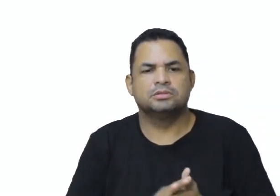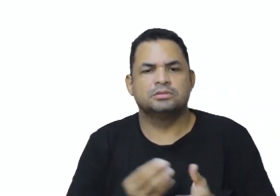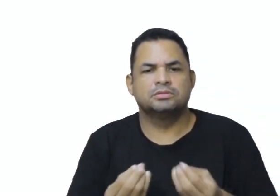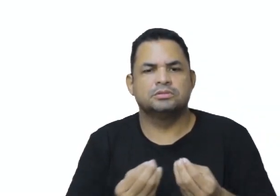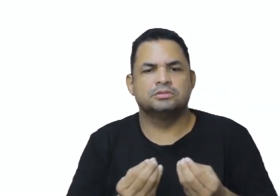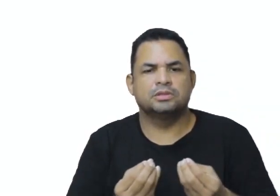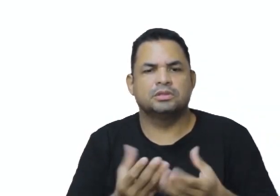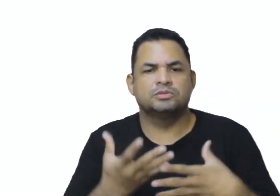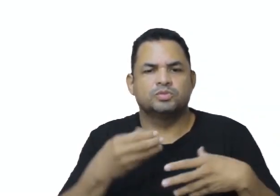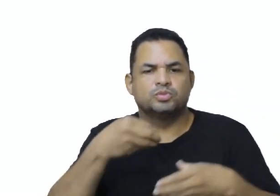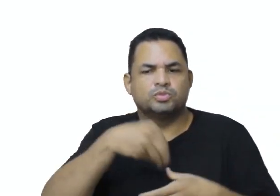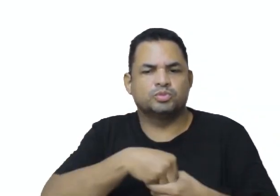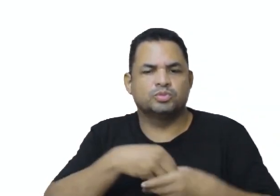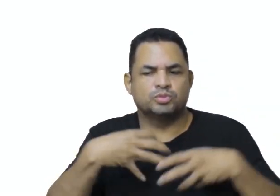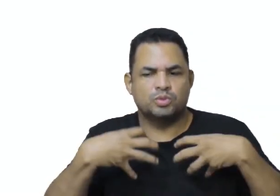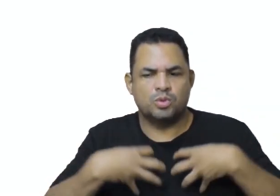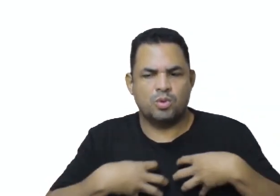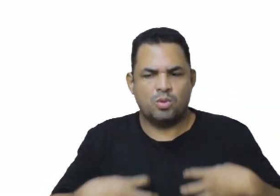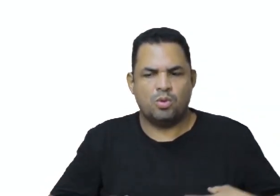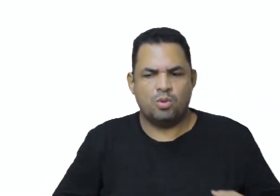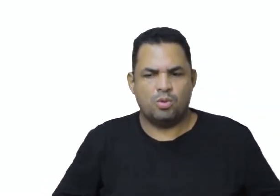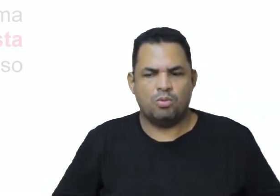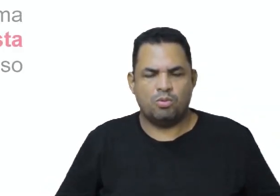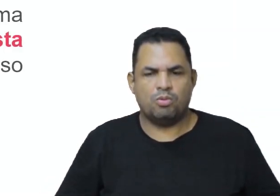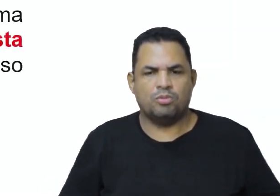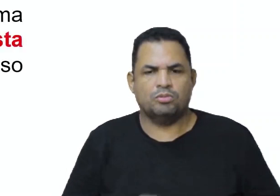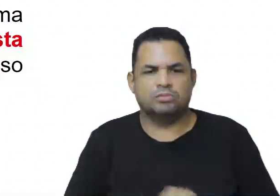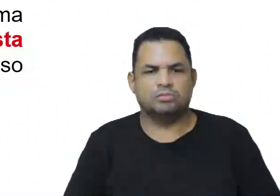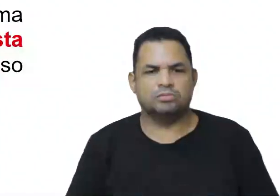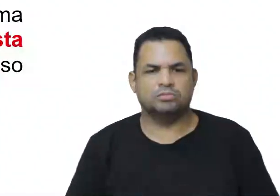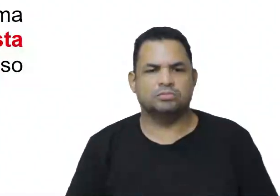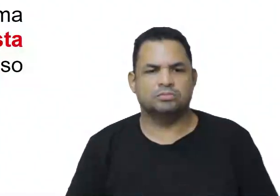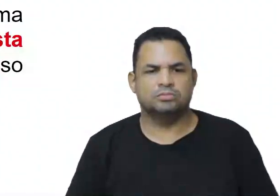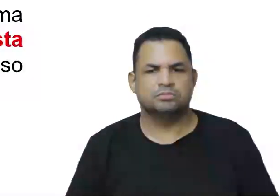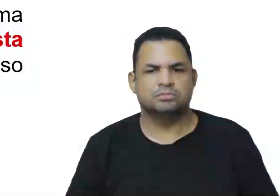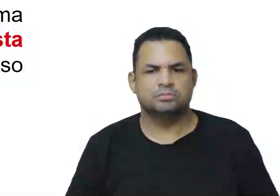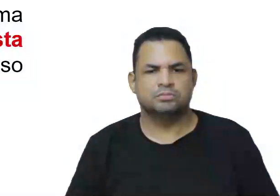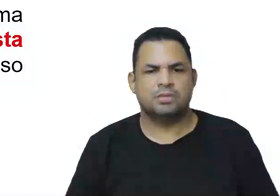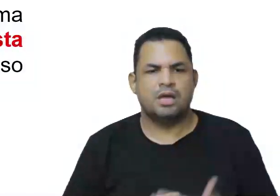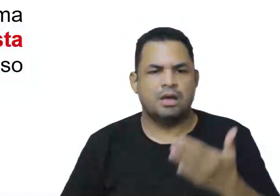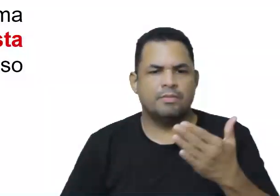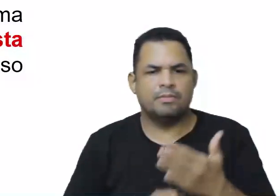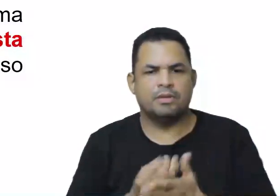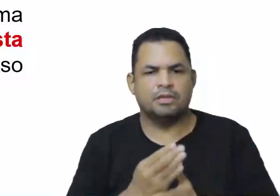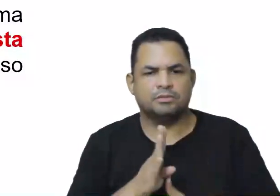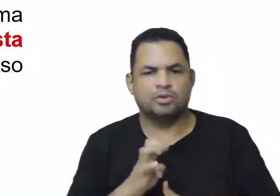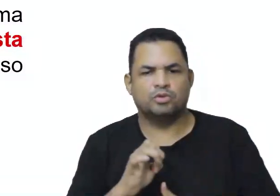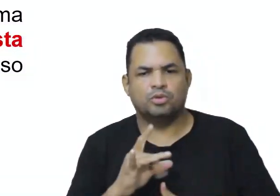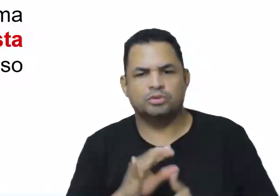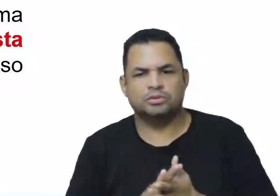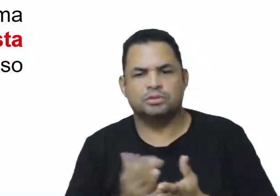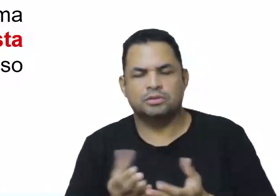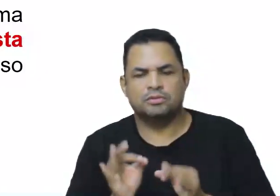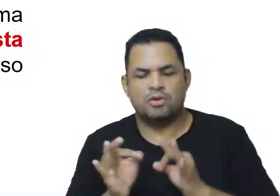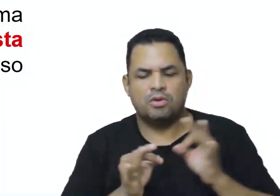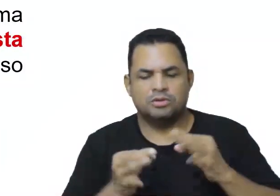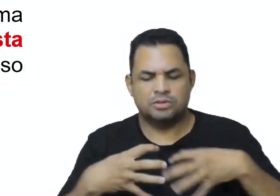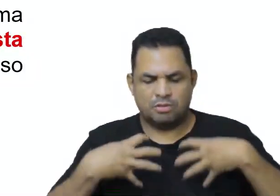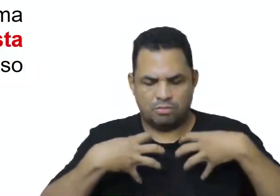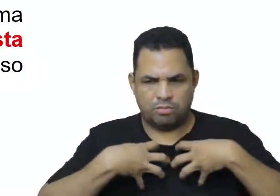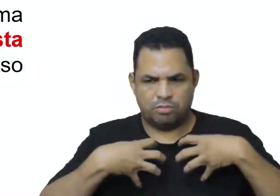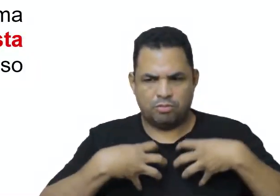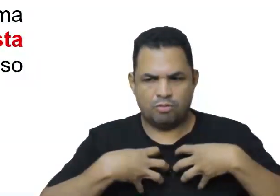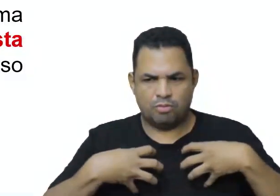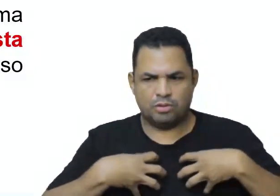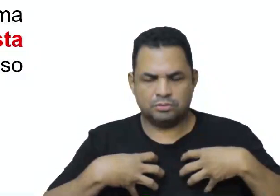devidos órgãos, né? Começa essa diferenciação, tá bom? Aparecem os botões que vão dar forma aos